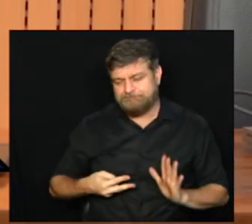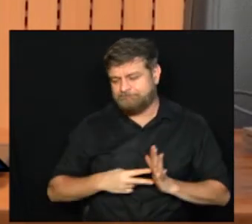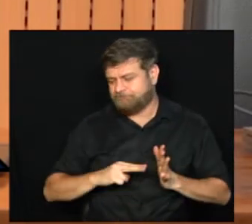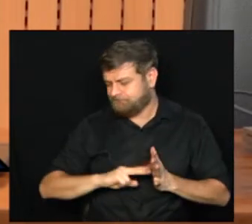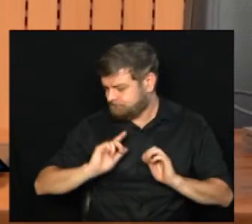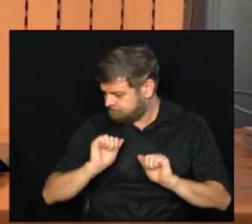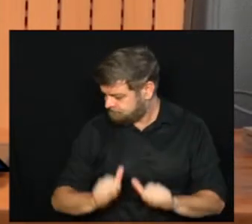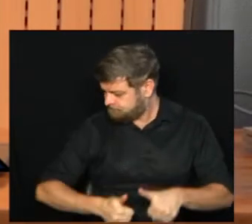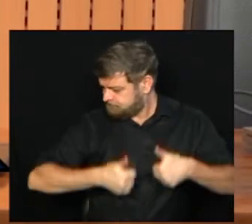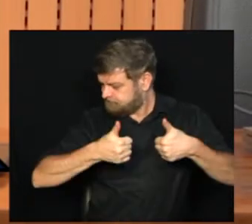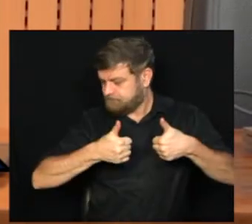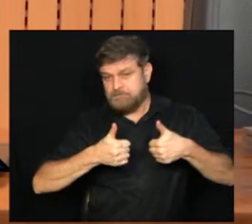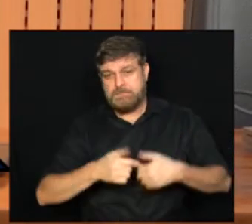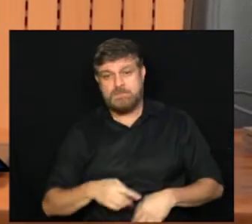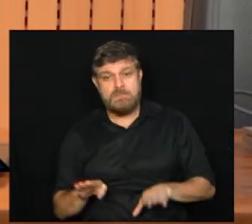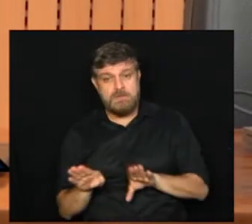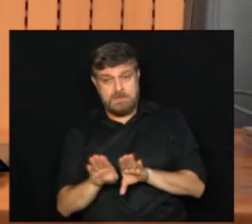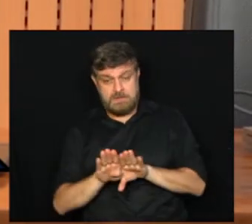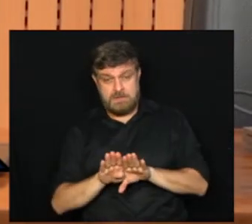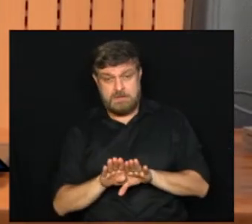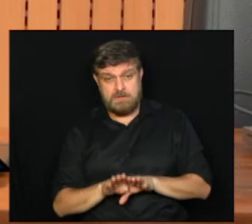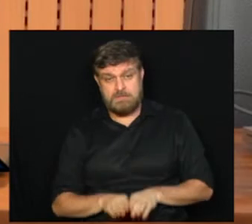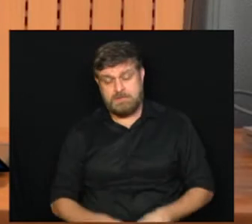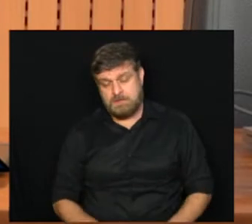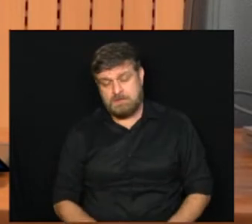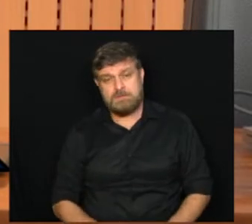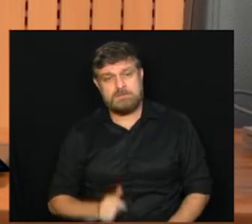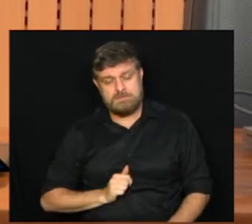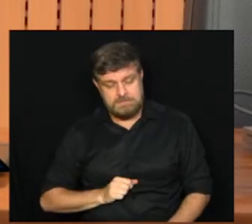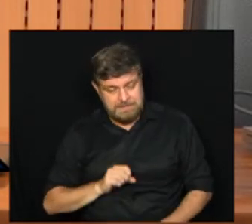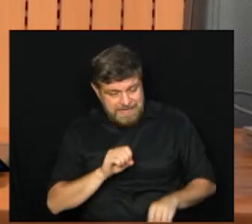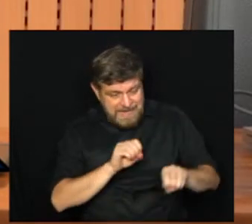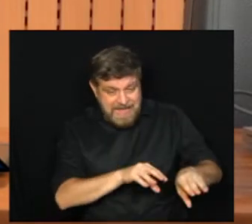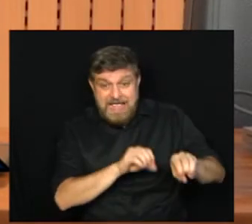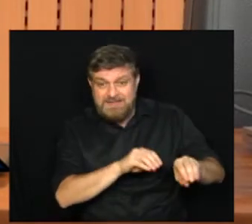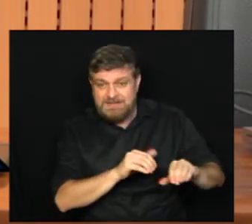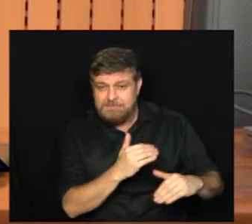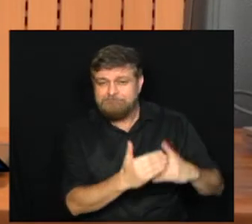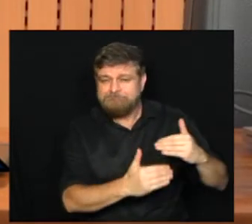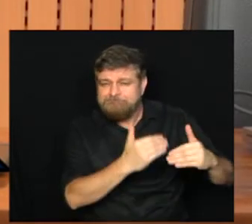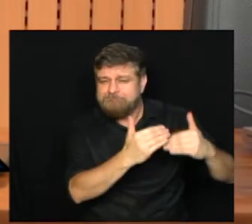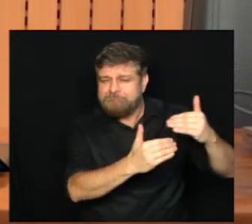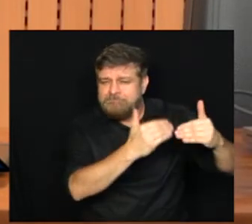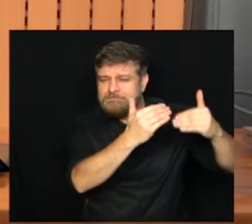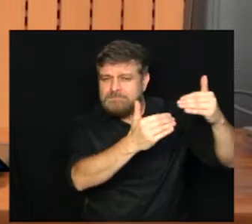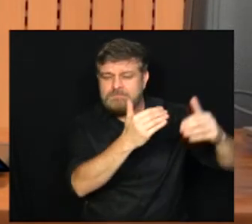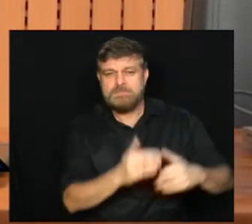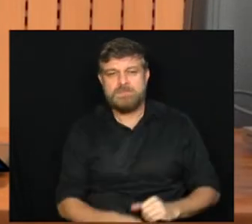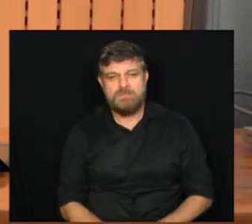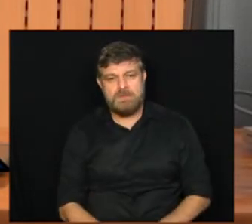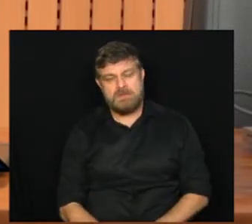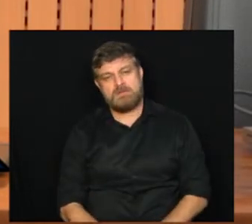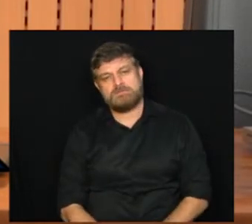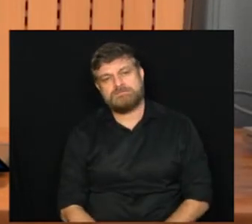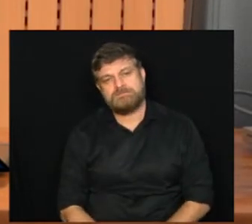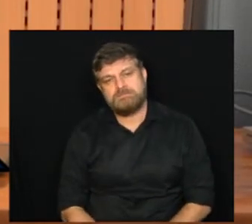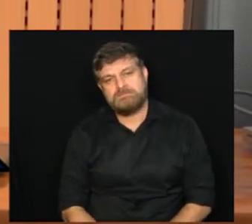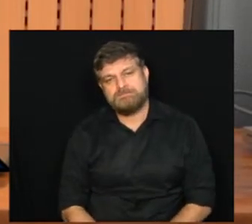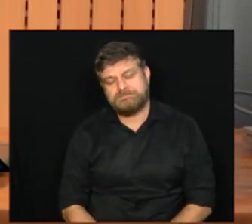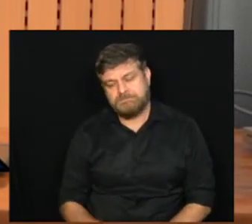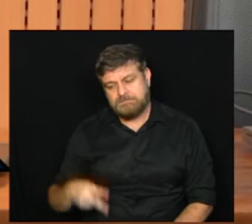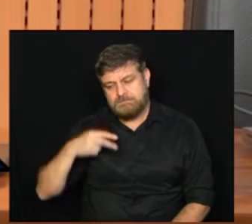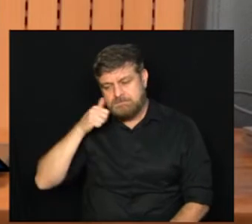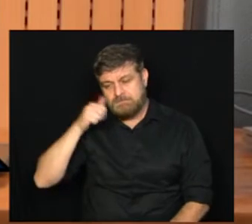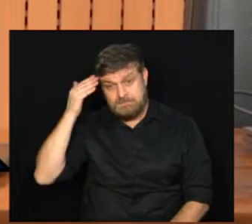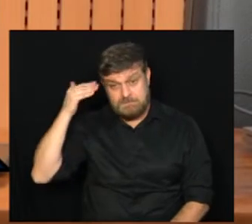significativo e também é um processo educativo, sem dúvida nenhuma. A vereadora Débora